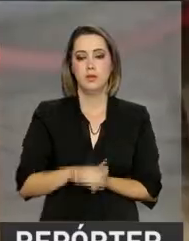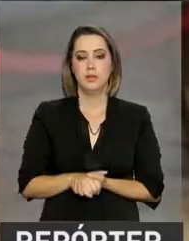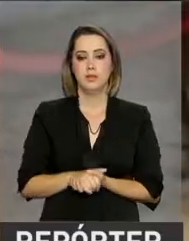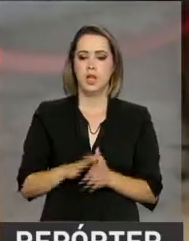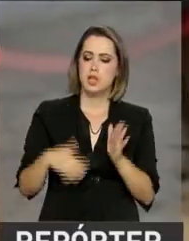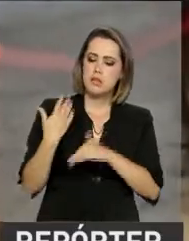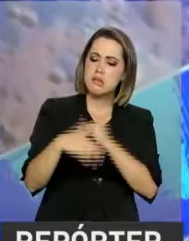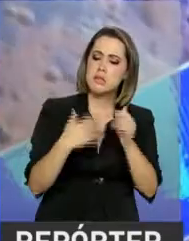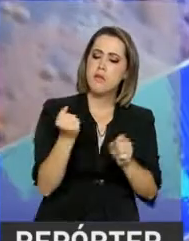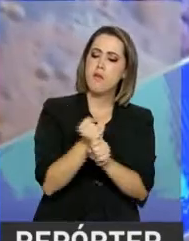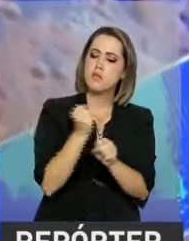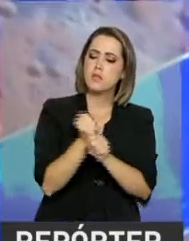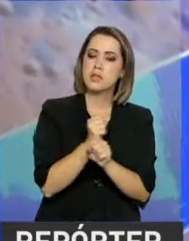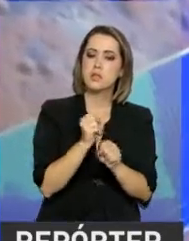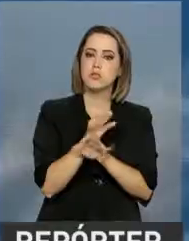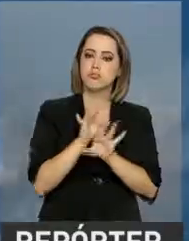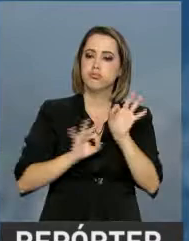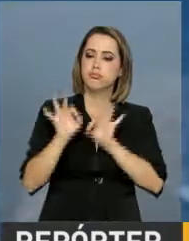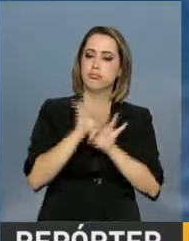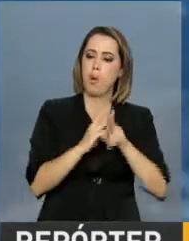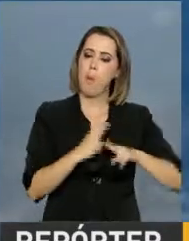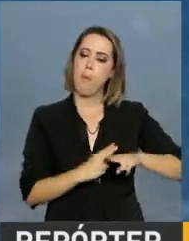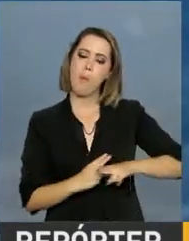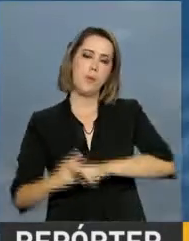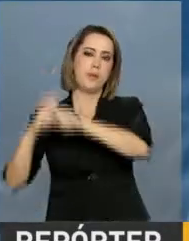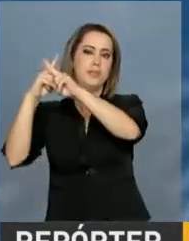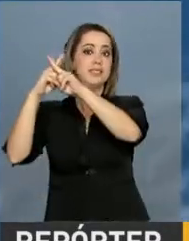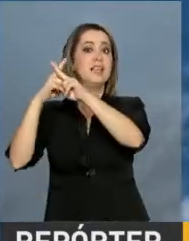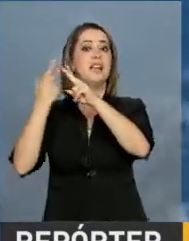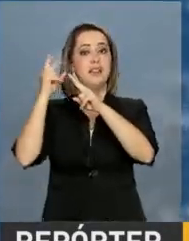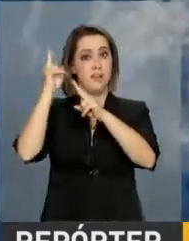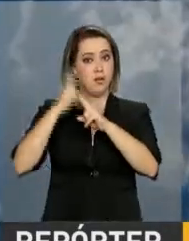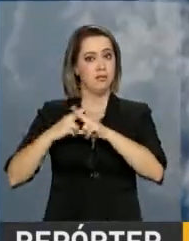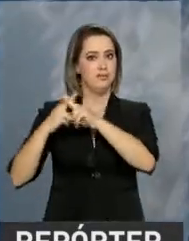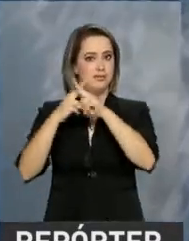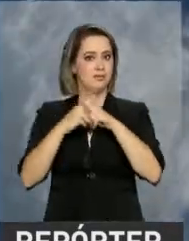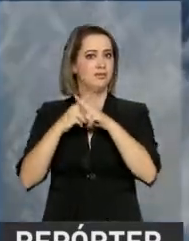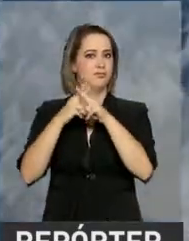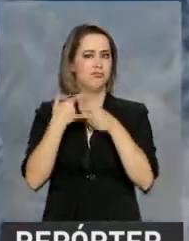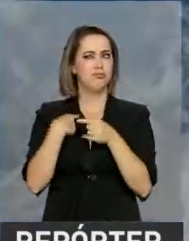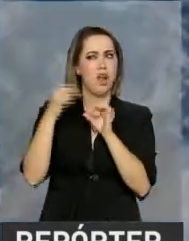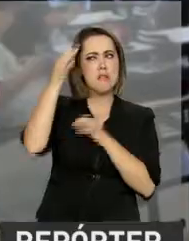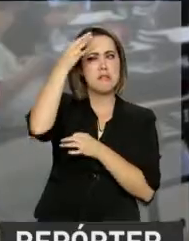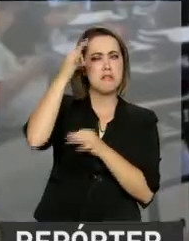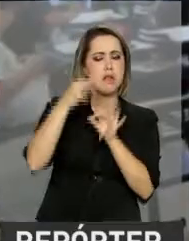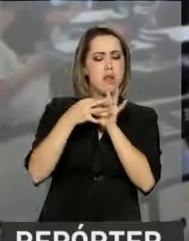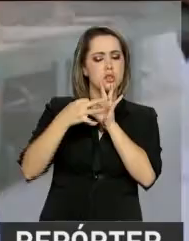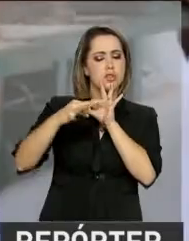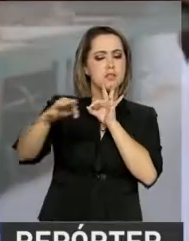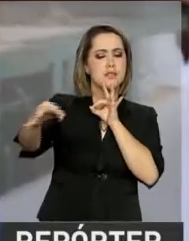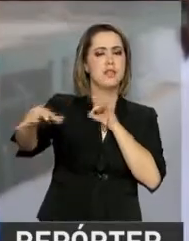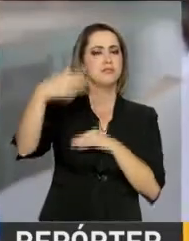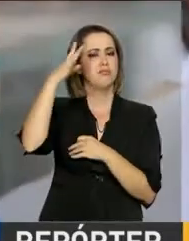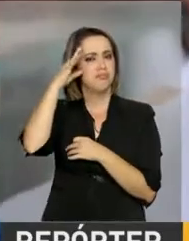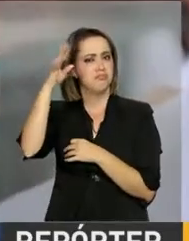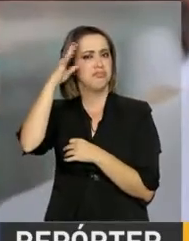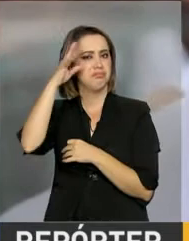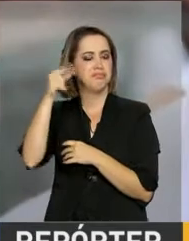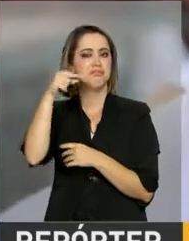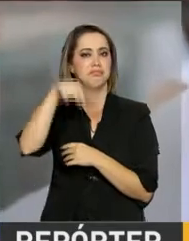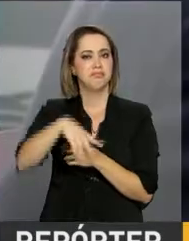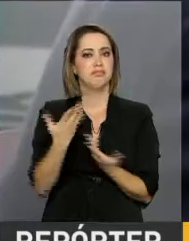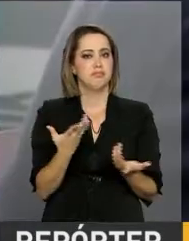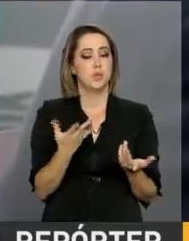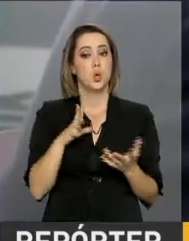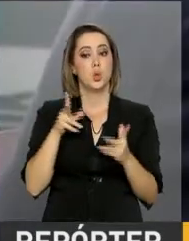Desenvolver, construir e pôr em órbita um satélite. Desafio distante e até improvável para estudantes do ensino fundamental, não só do